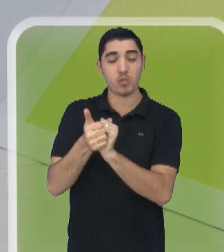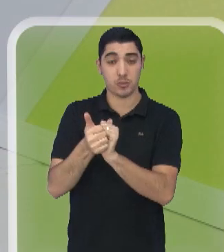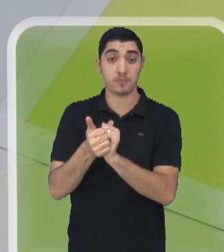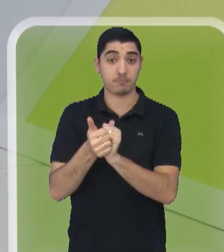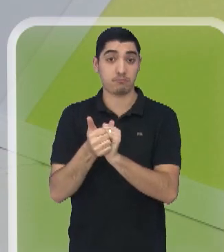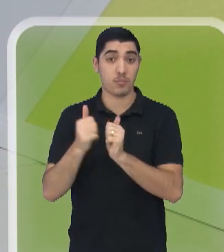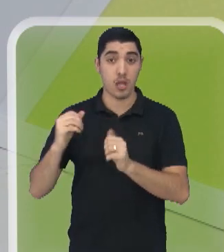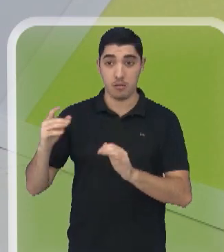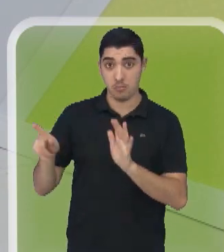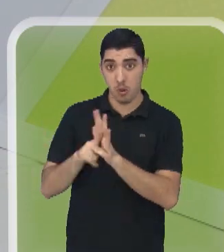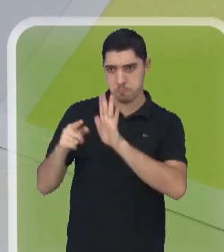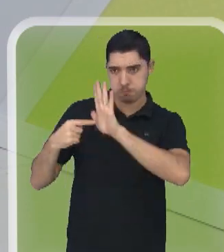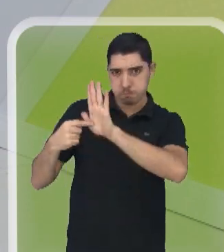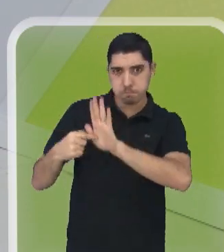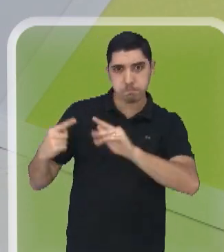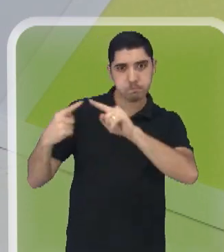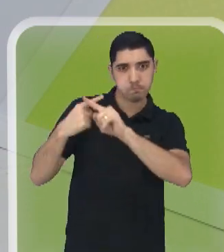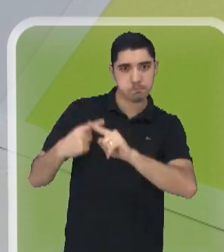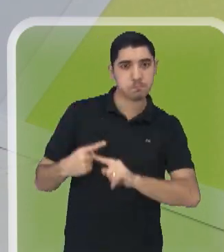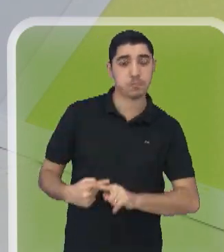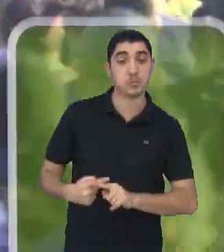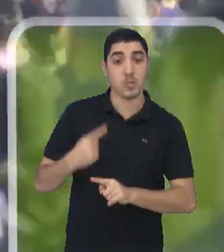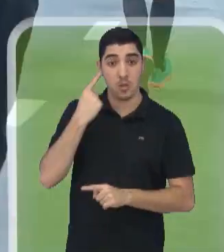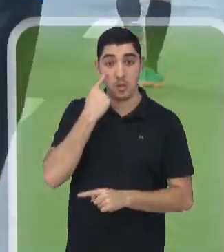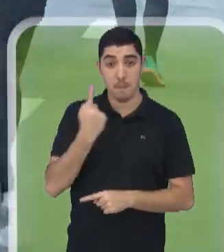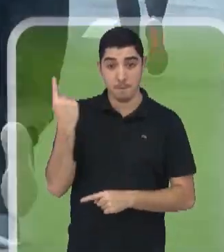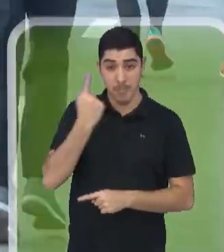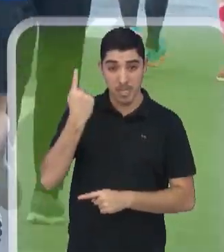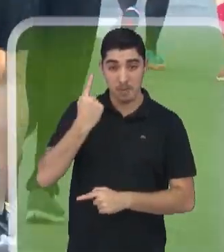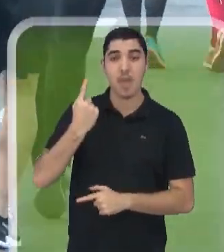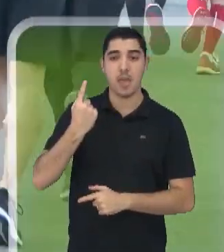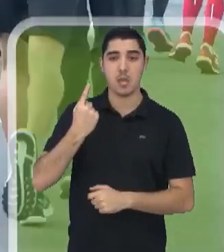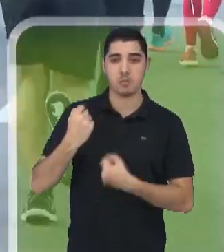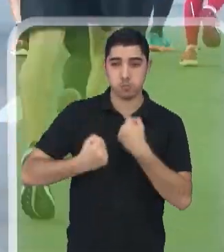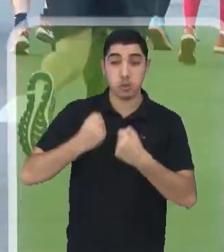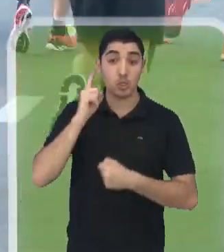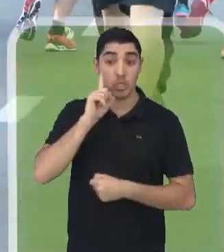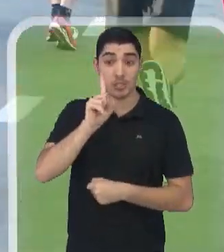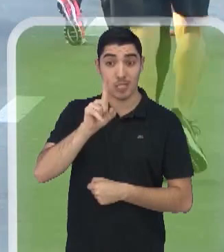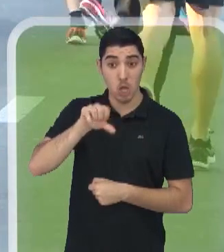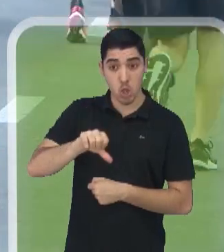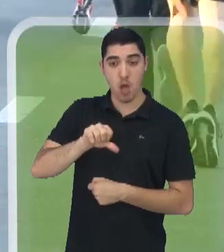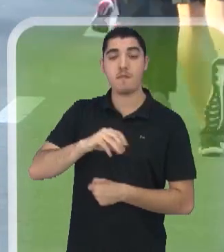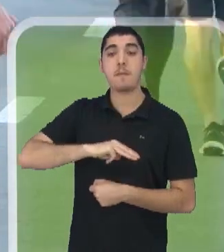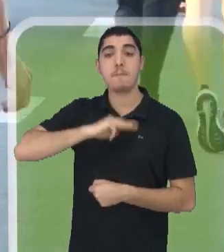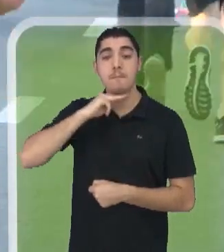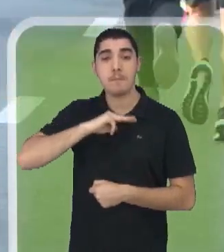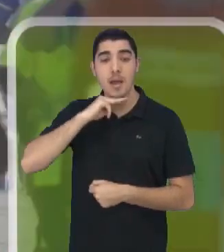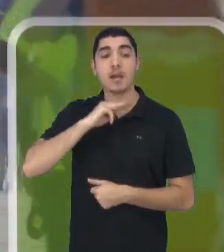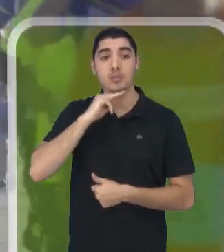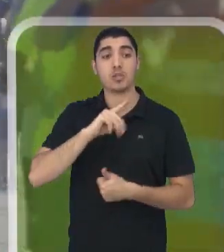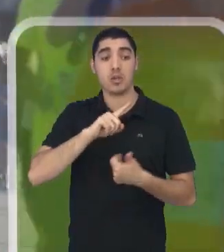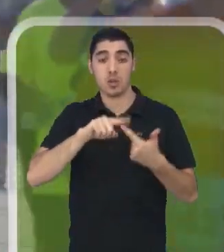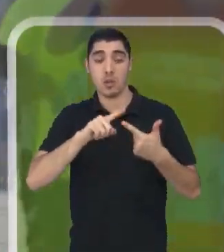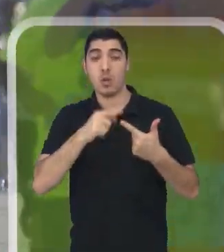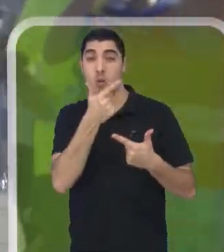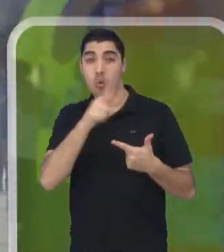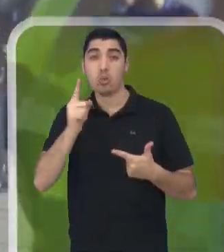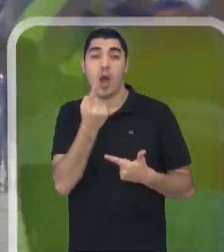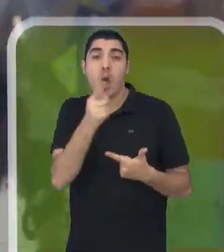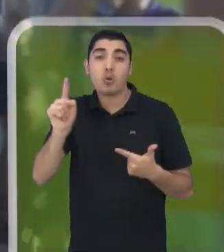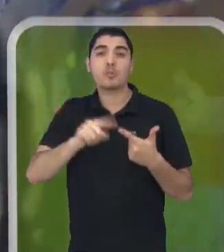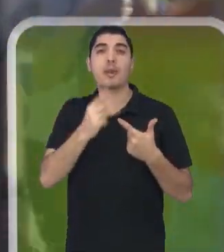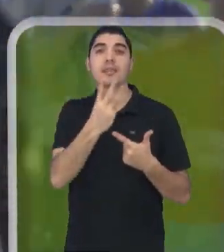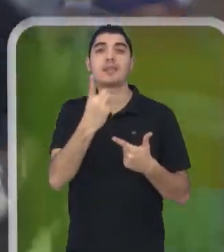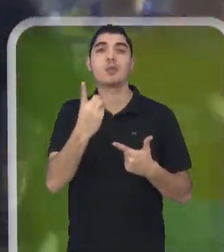são válidas pelo ranking joseense. A primeira prova do ano acontecerá no dia 19 de março e a última em 31 de dezembro com a